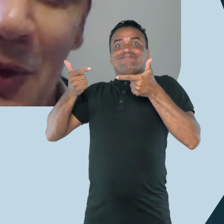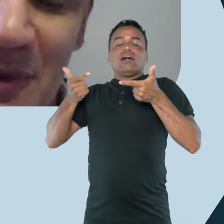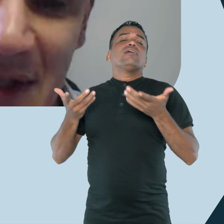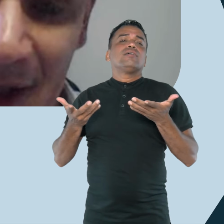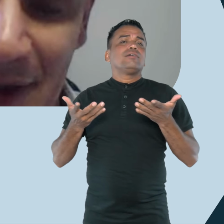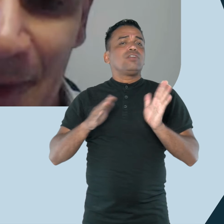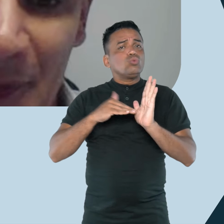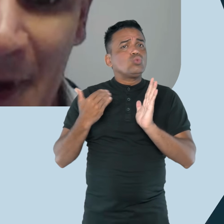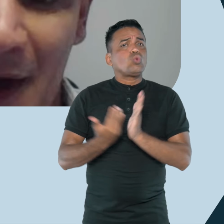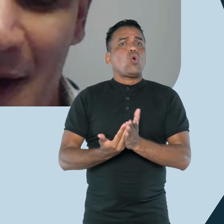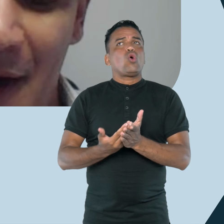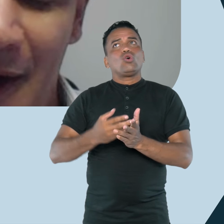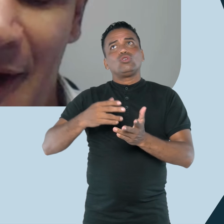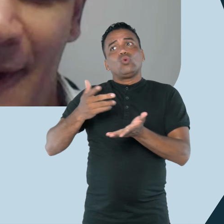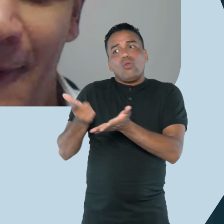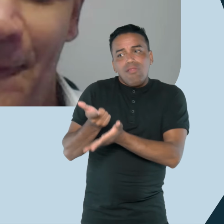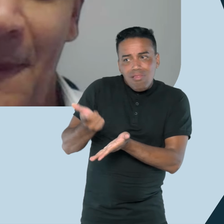quando ela consegue